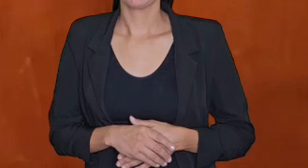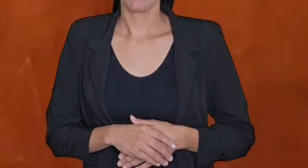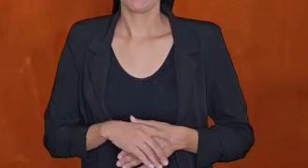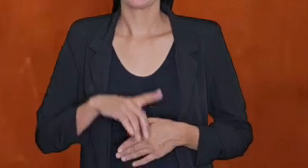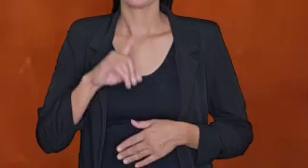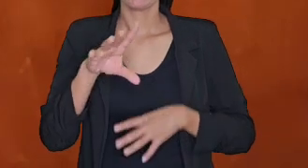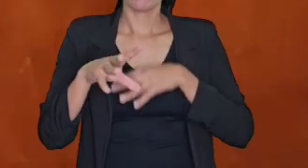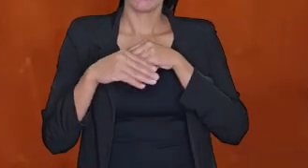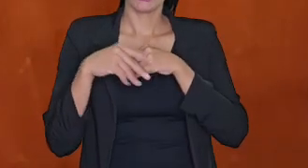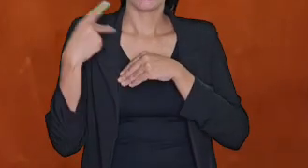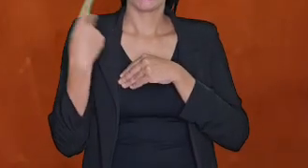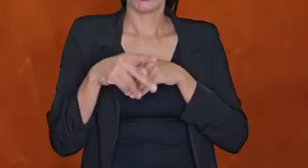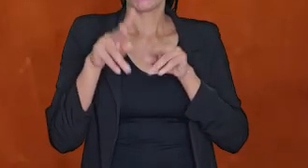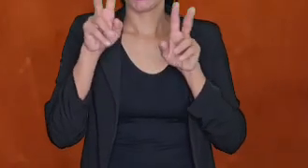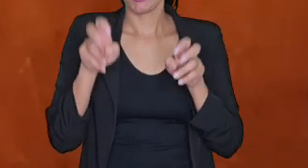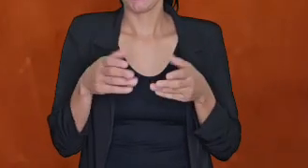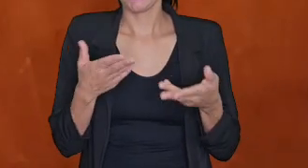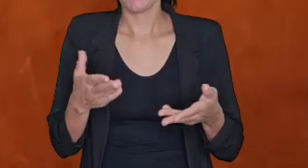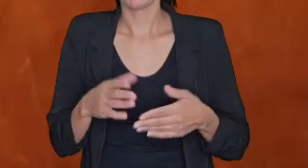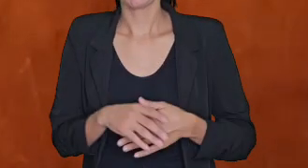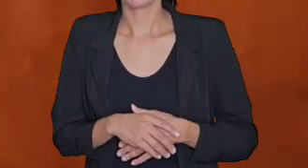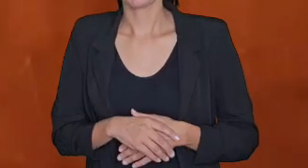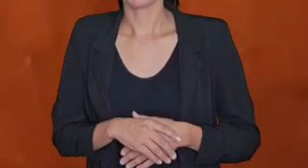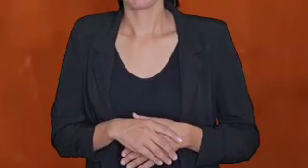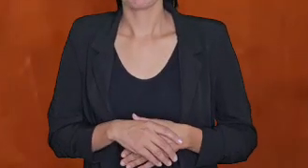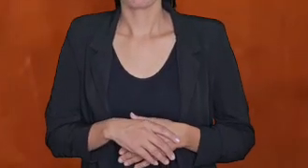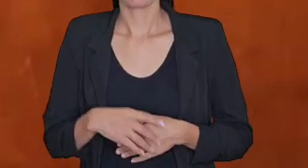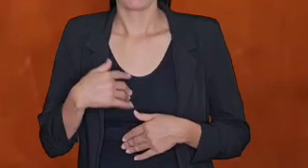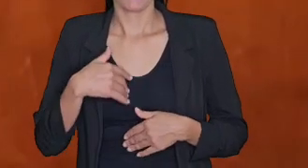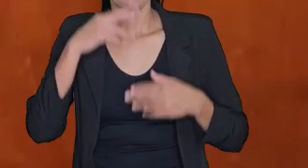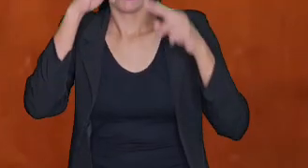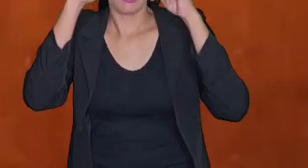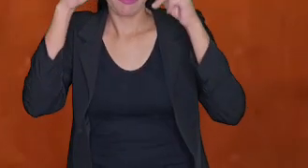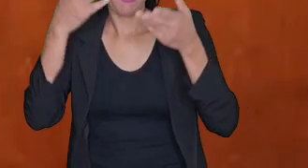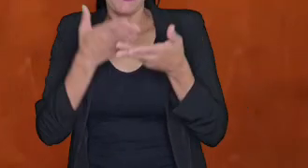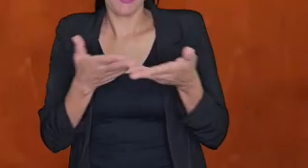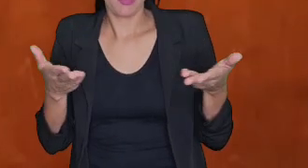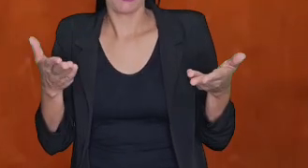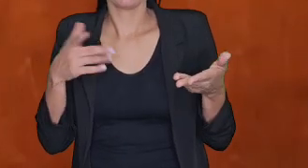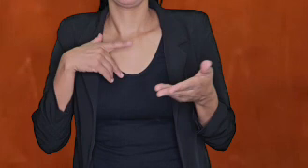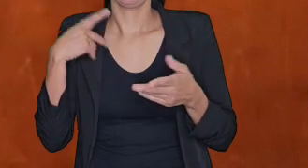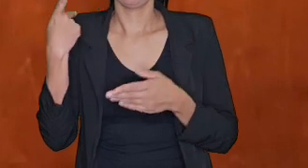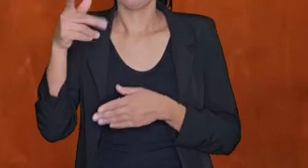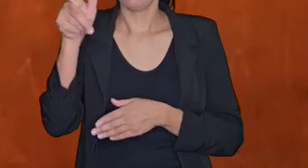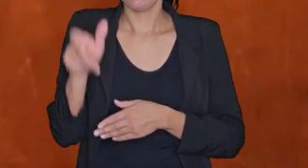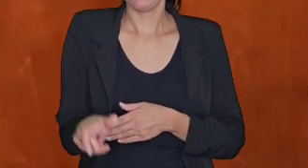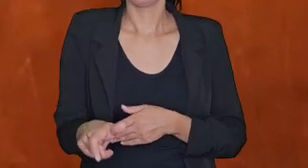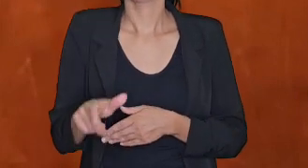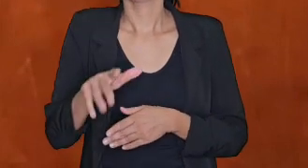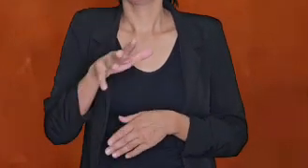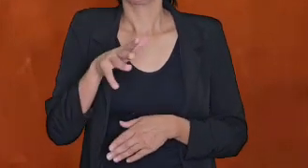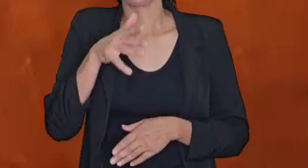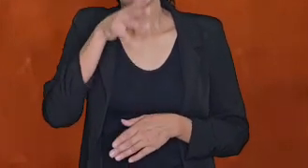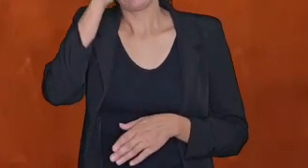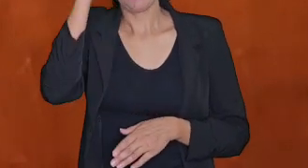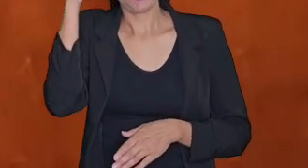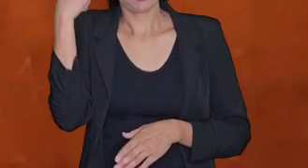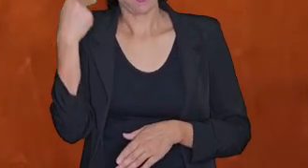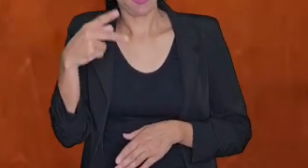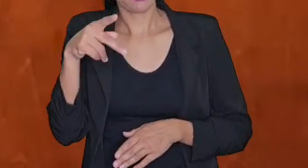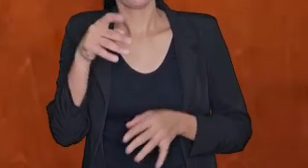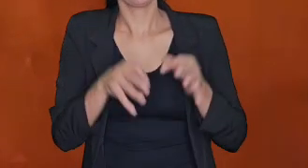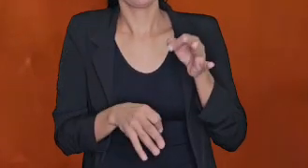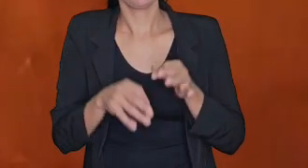regras tributárias. Só uma observação sobre esse fato. Com todo respeito ao Conselho